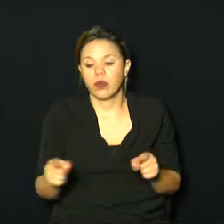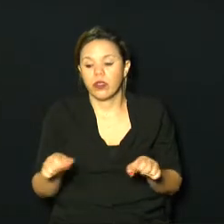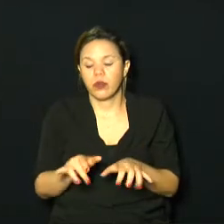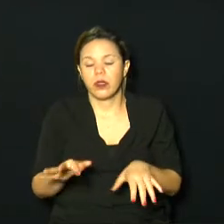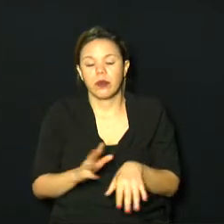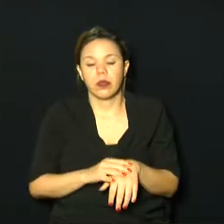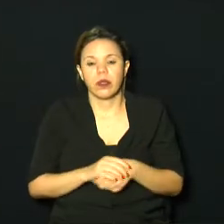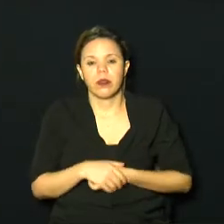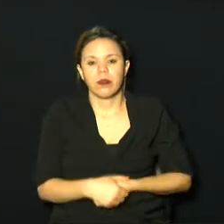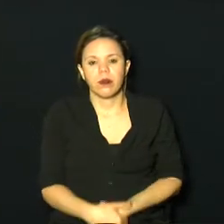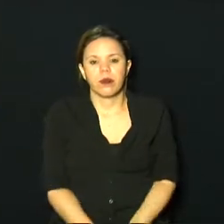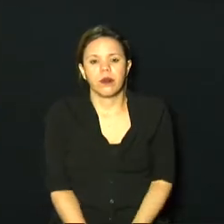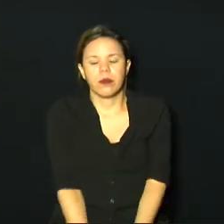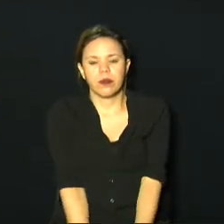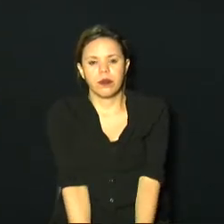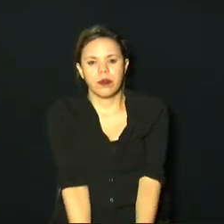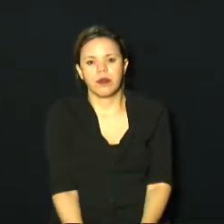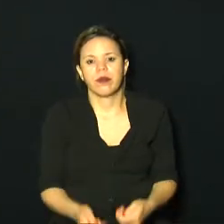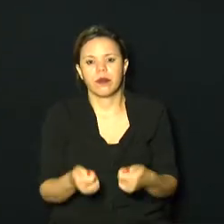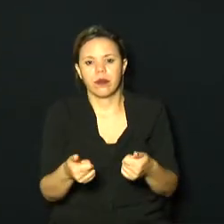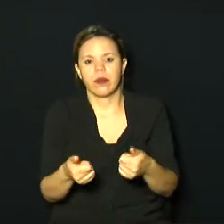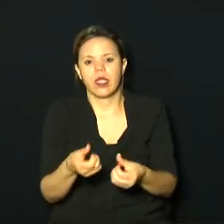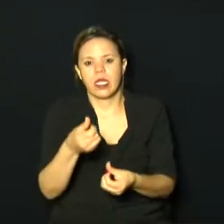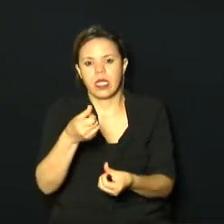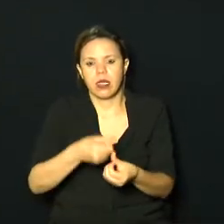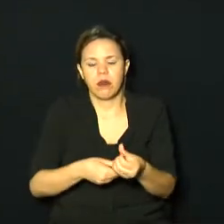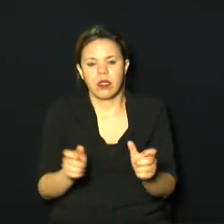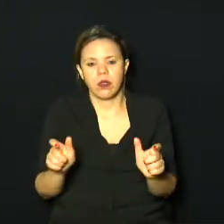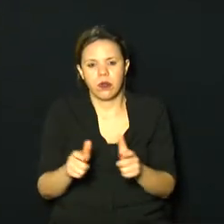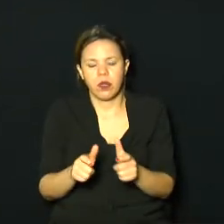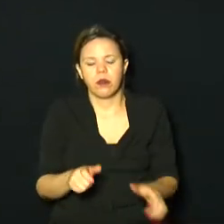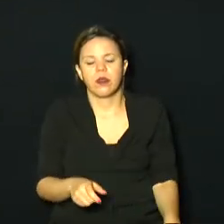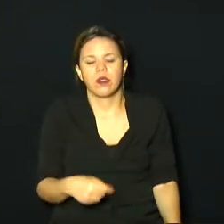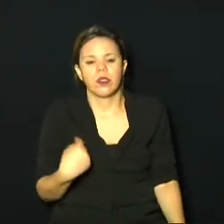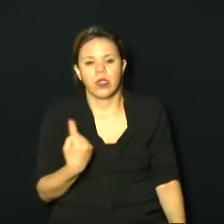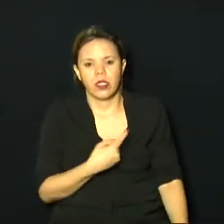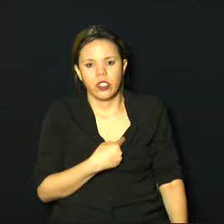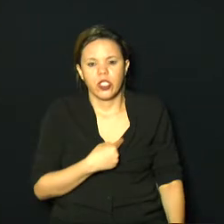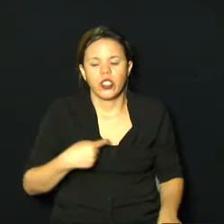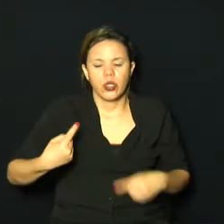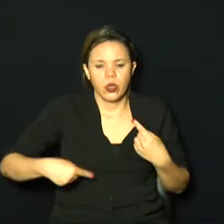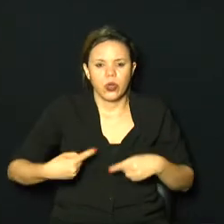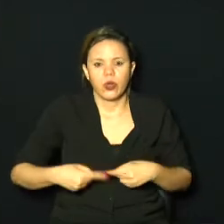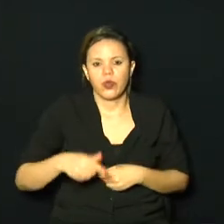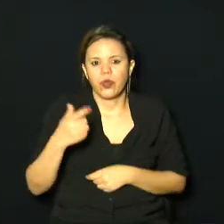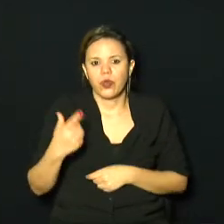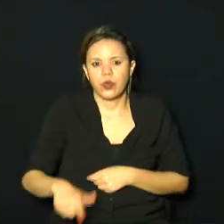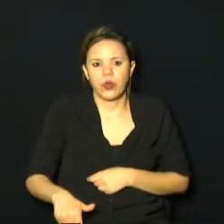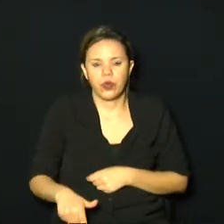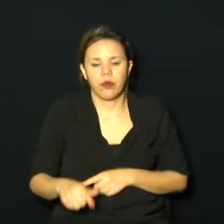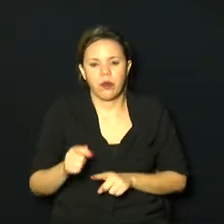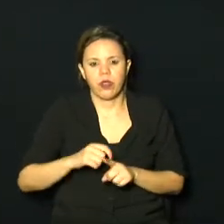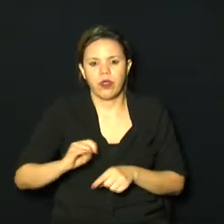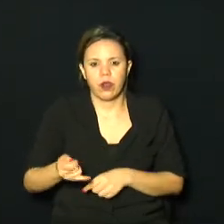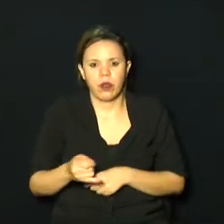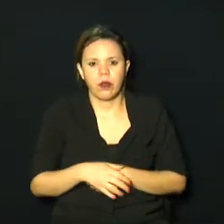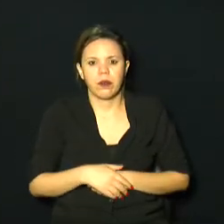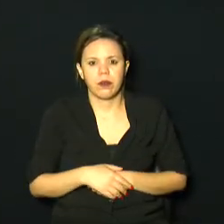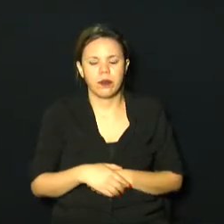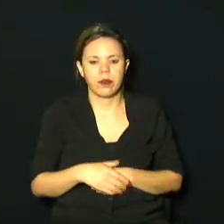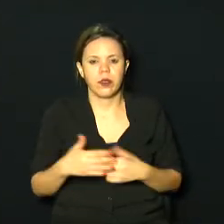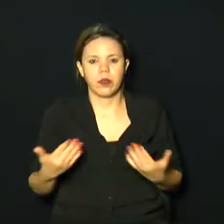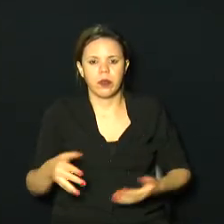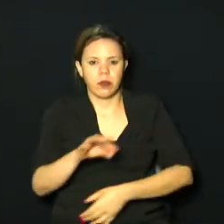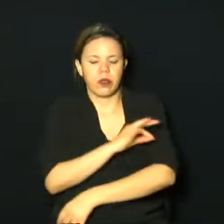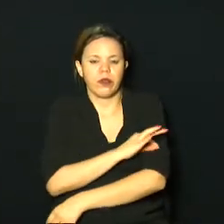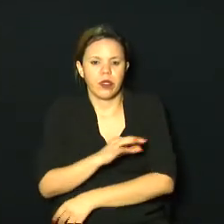pandemia, que dê, no mínimo, 6 meses, e a gente discute isso novamente em janeiro, quando a